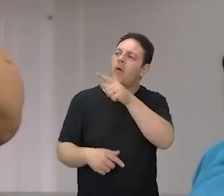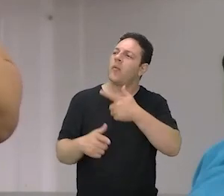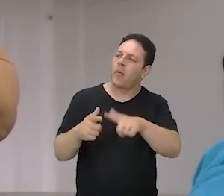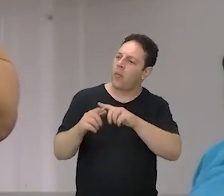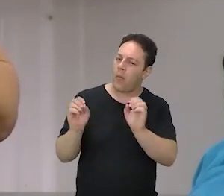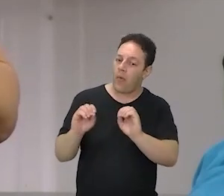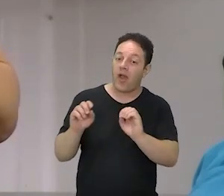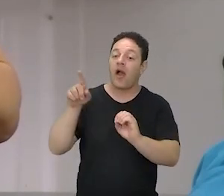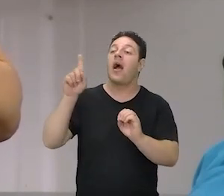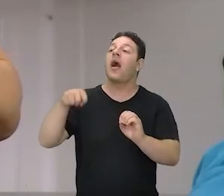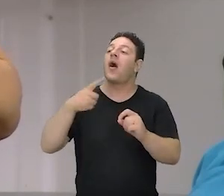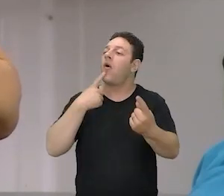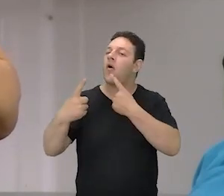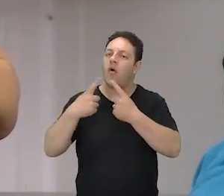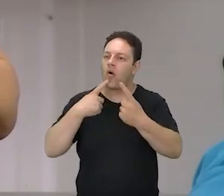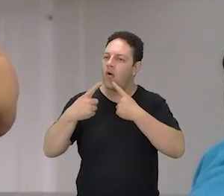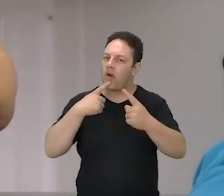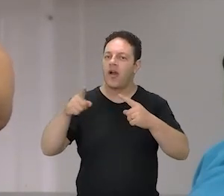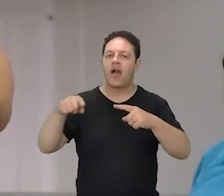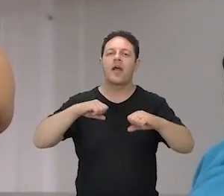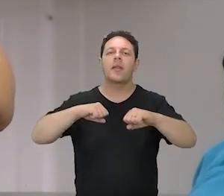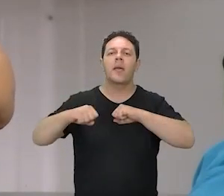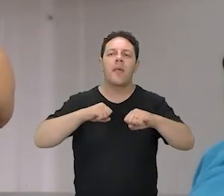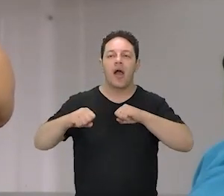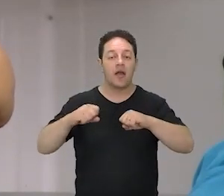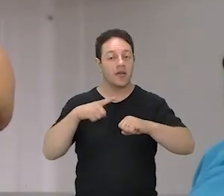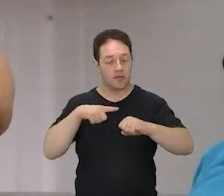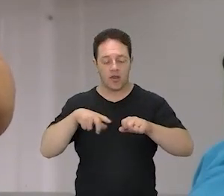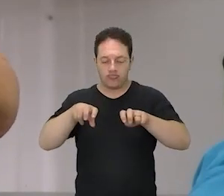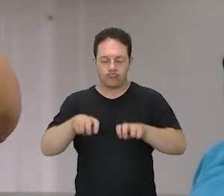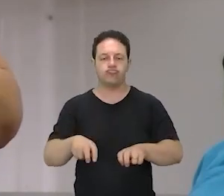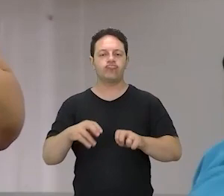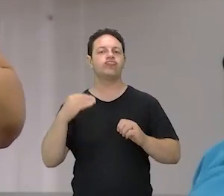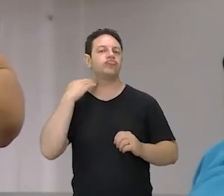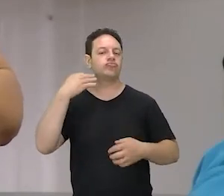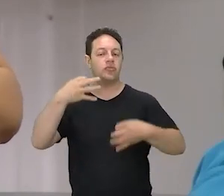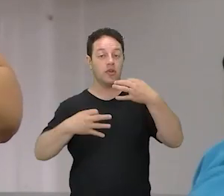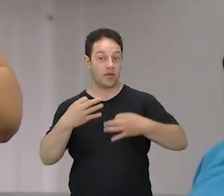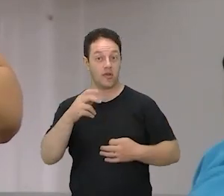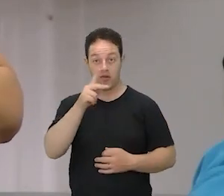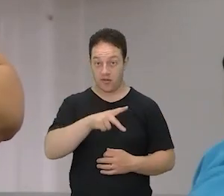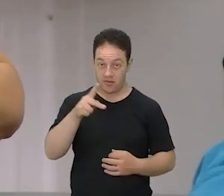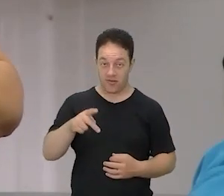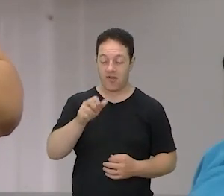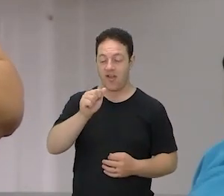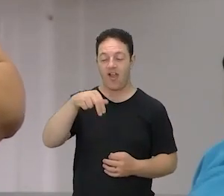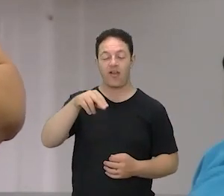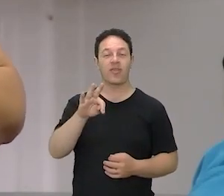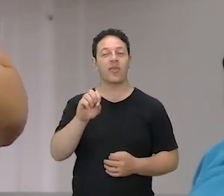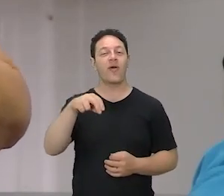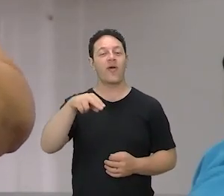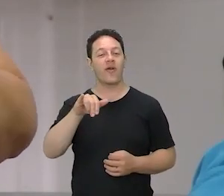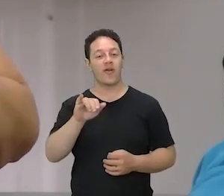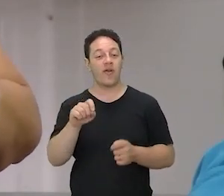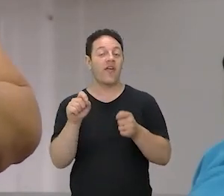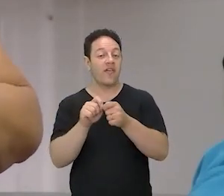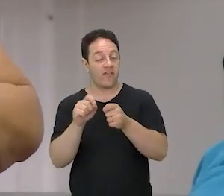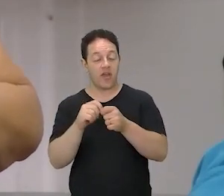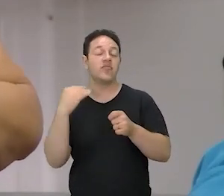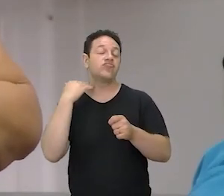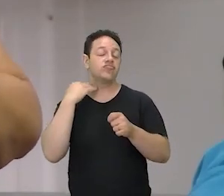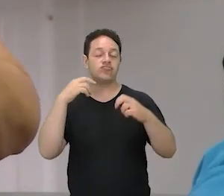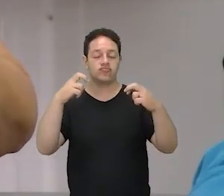um debate, está tendo um júri. O professor Antônio, ele promoveu um